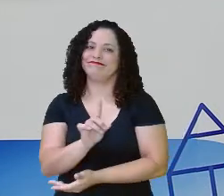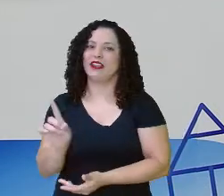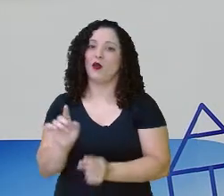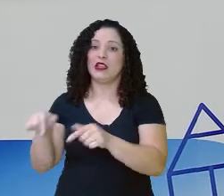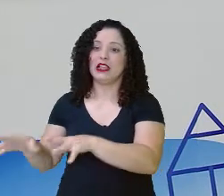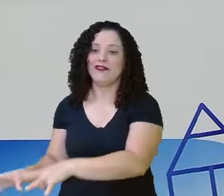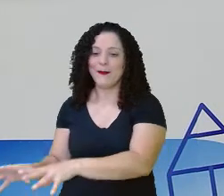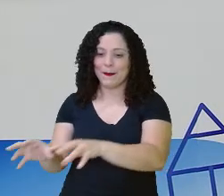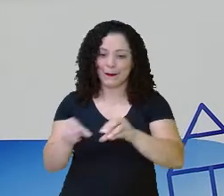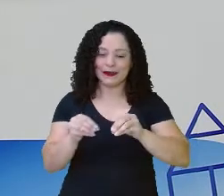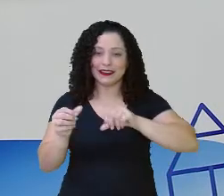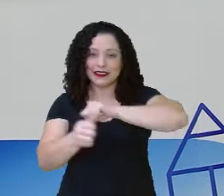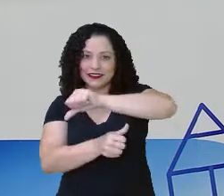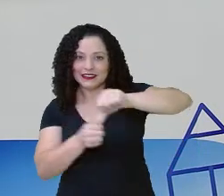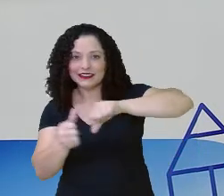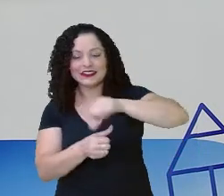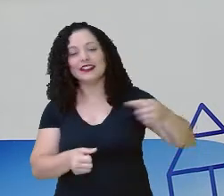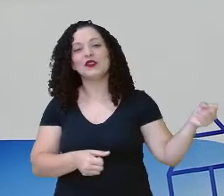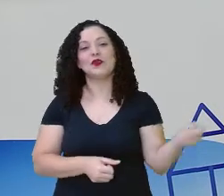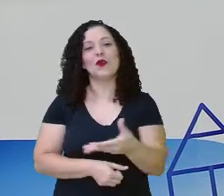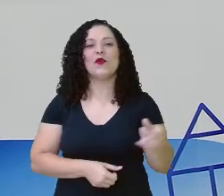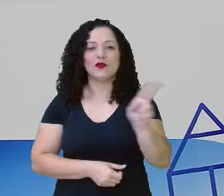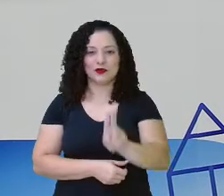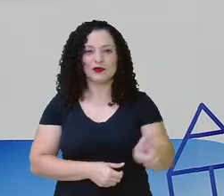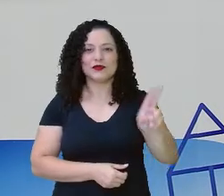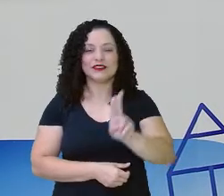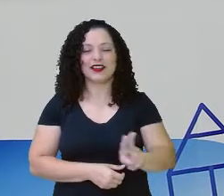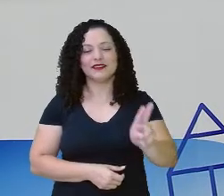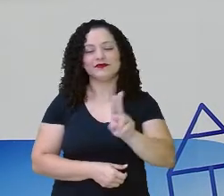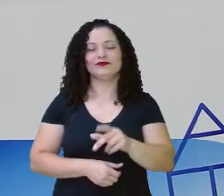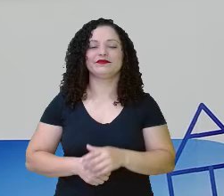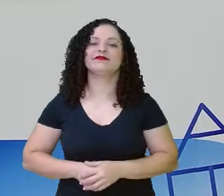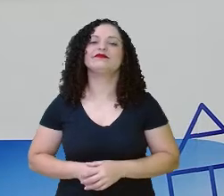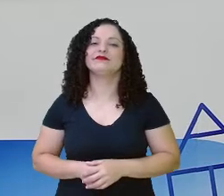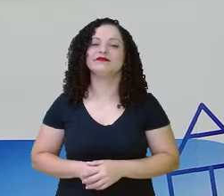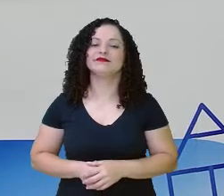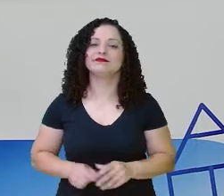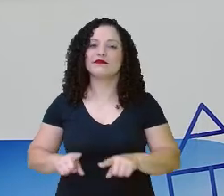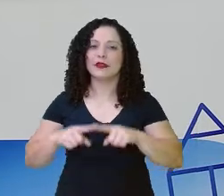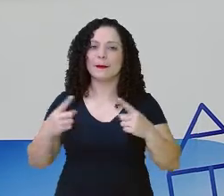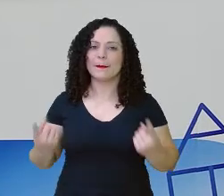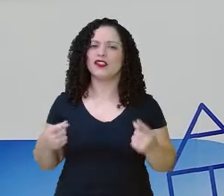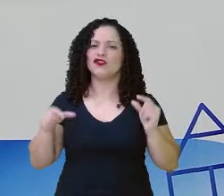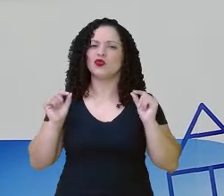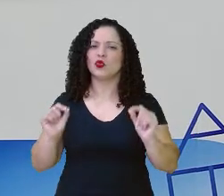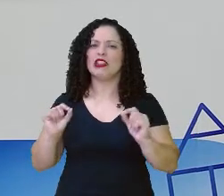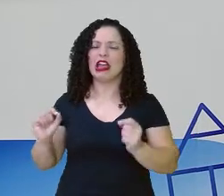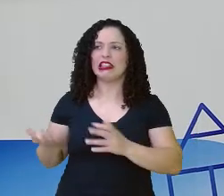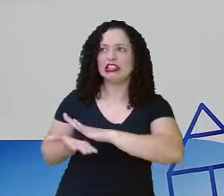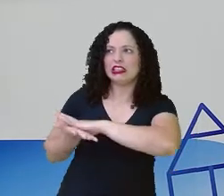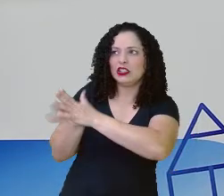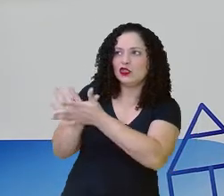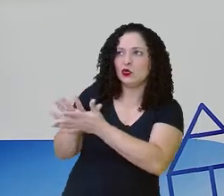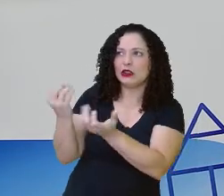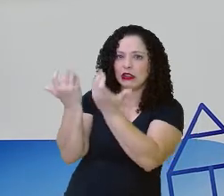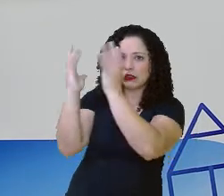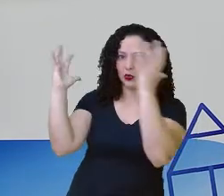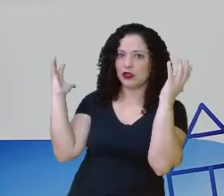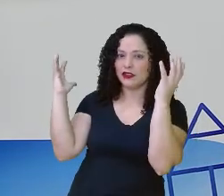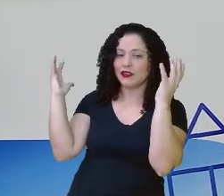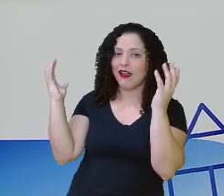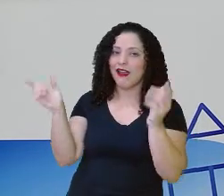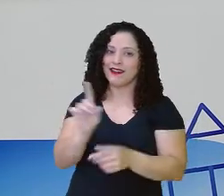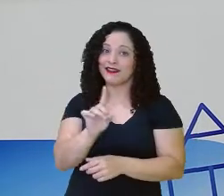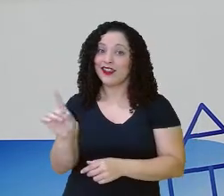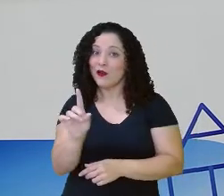estar reutilizando esse material. E se, claro, a gente não causa danos ao meio ambiente, naturalmente nós estamos